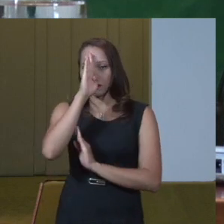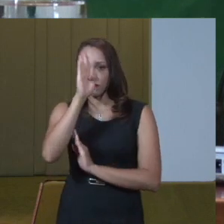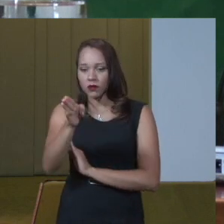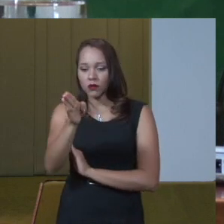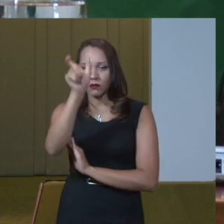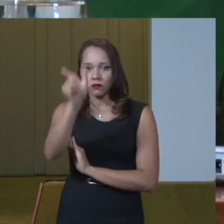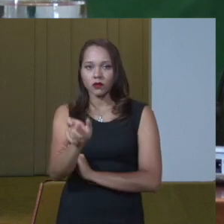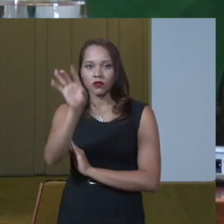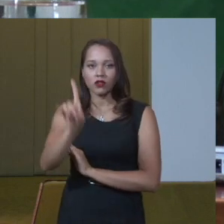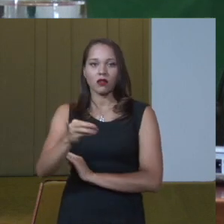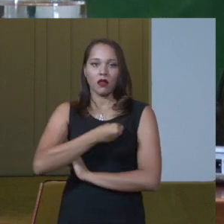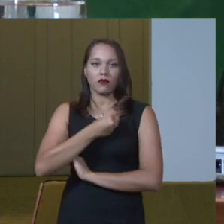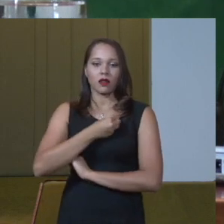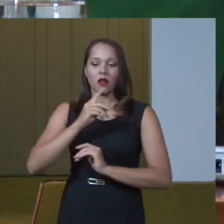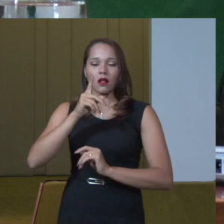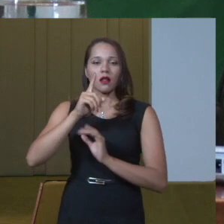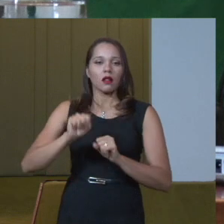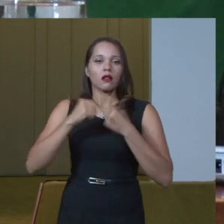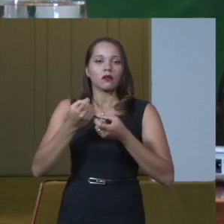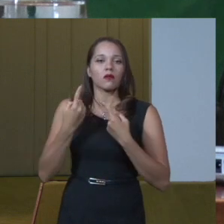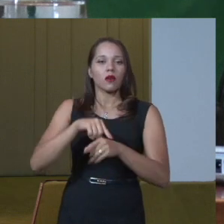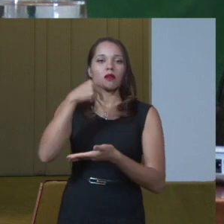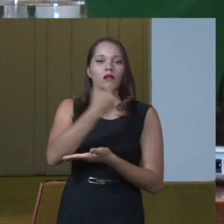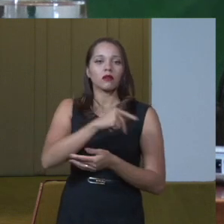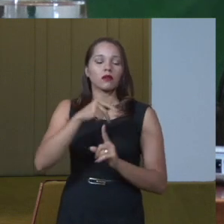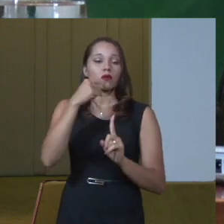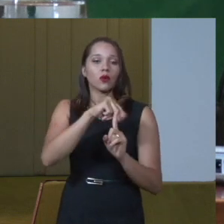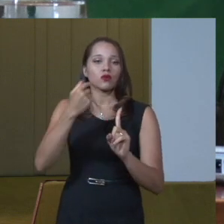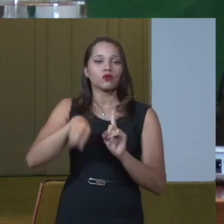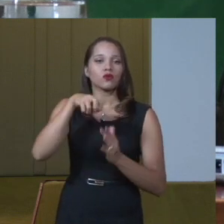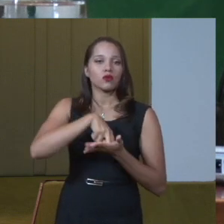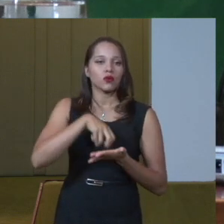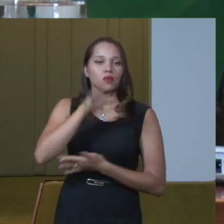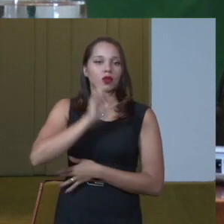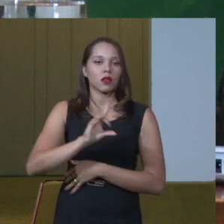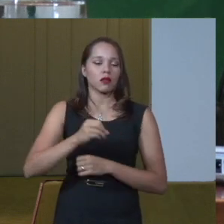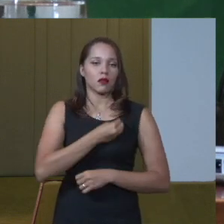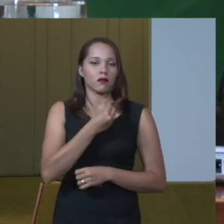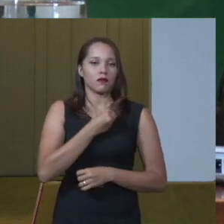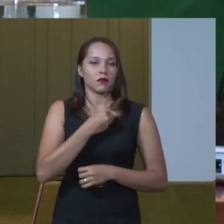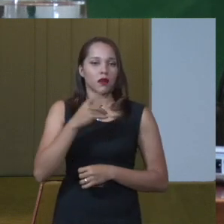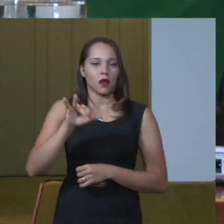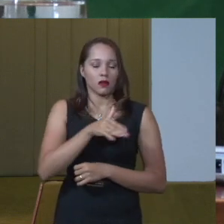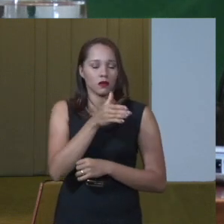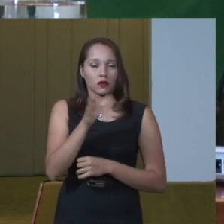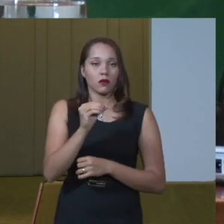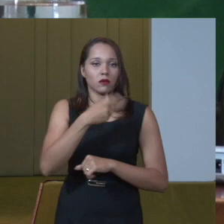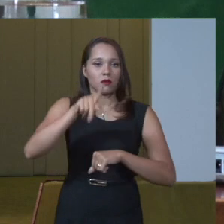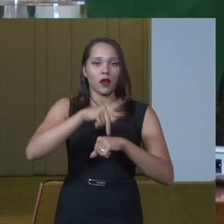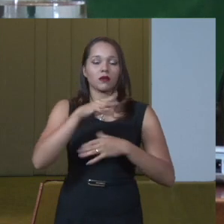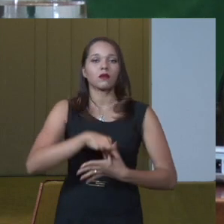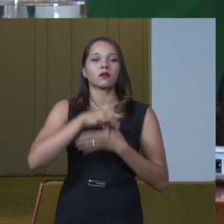vida. A luta contra a tortura e outras formas cruéis, desumanas e degradantes também permanecerão como prioridades na atuação do país